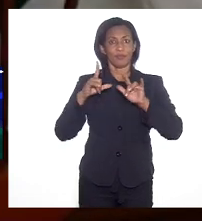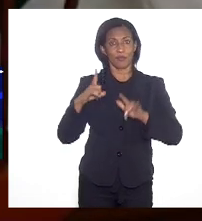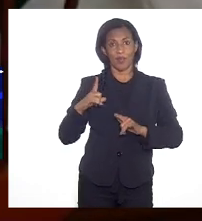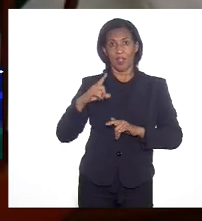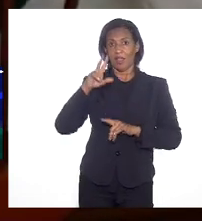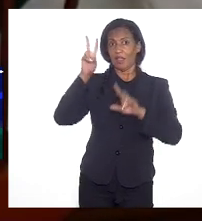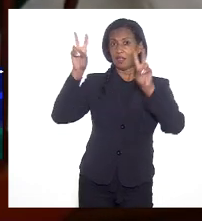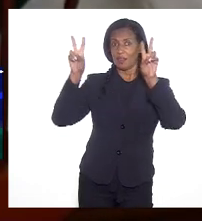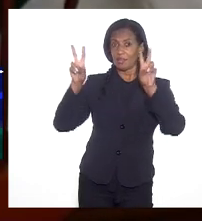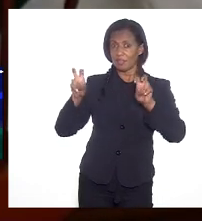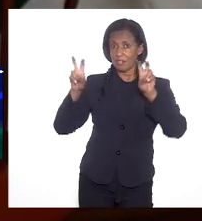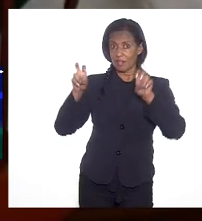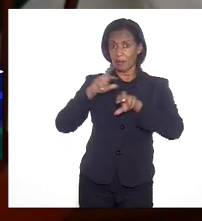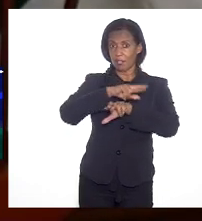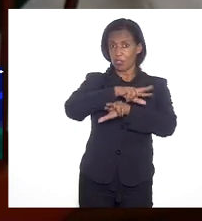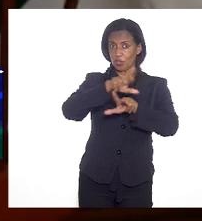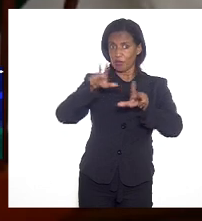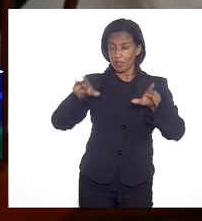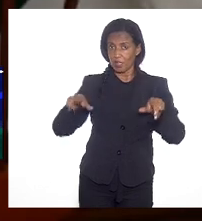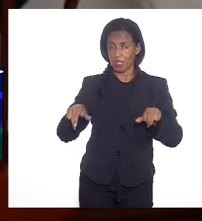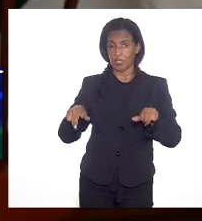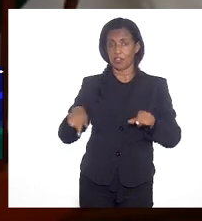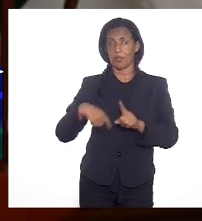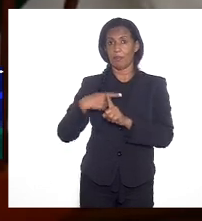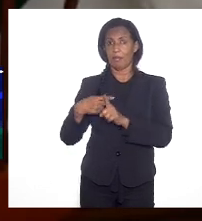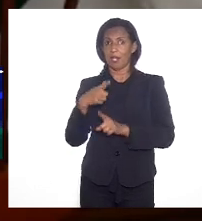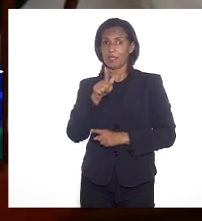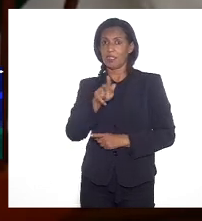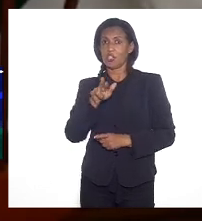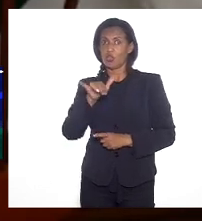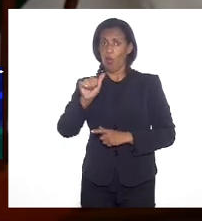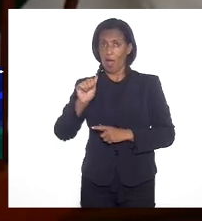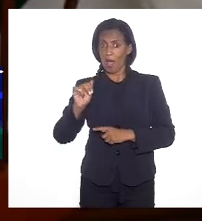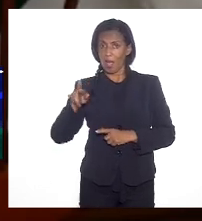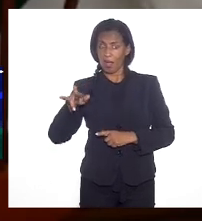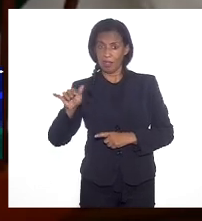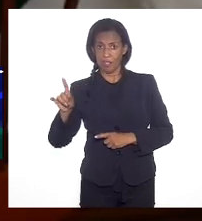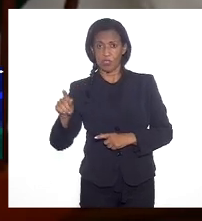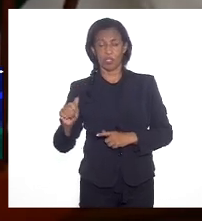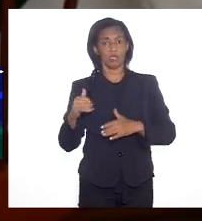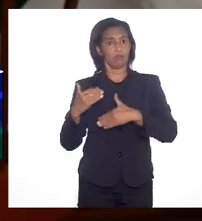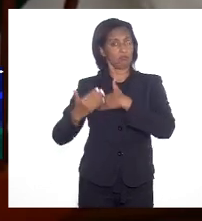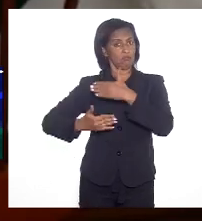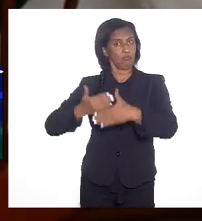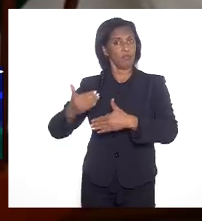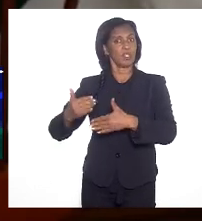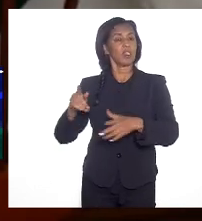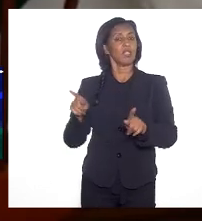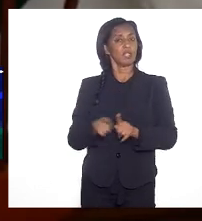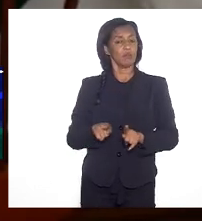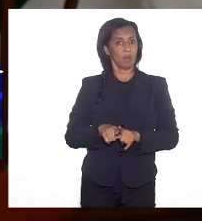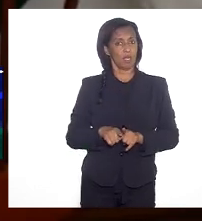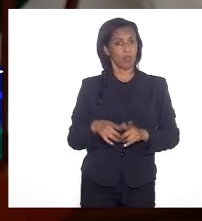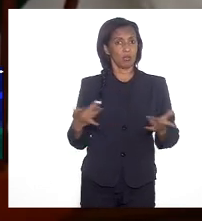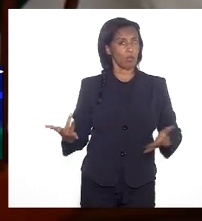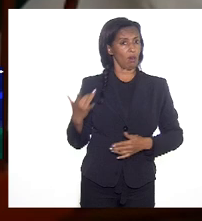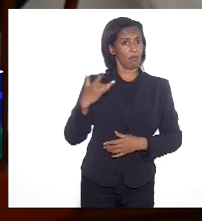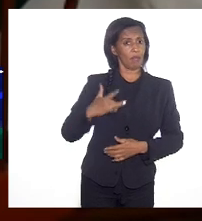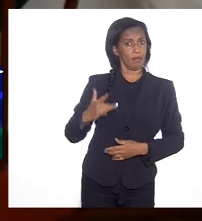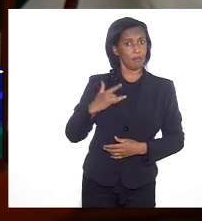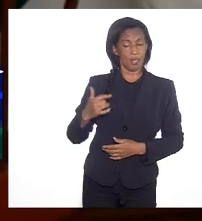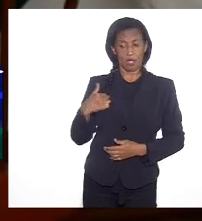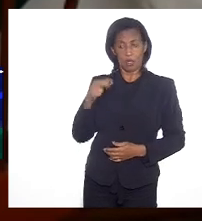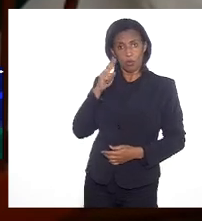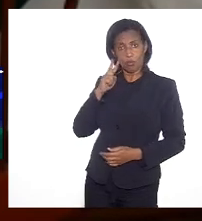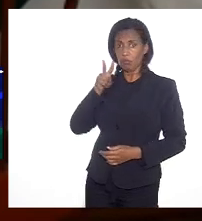inclusive das crianças desaparecidas, com as guardas, a gente avançaria muito. Só uma pena que eu